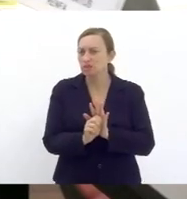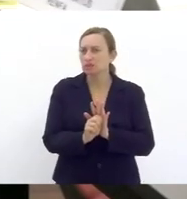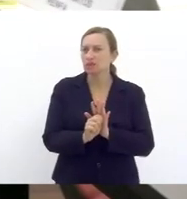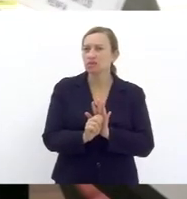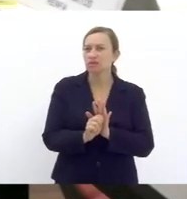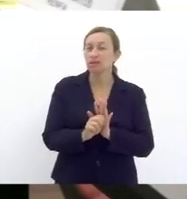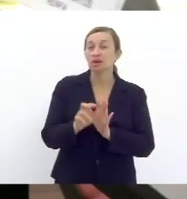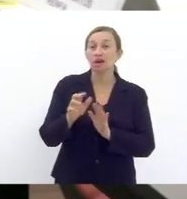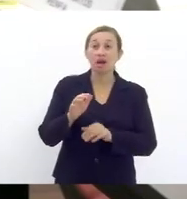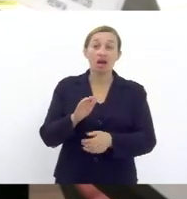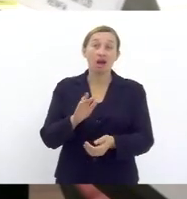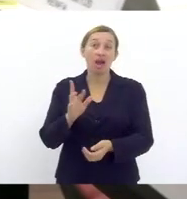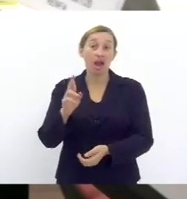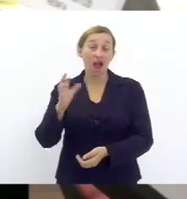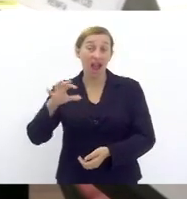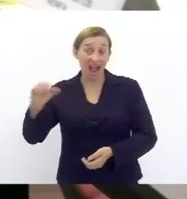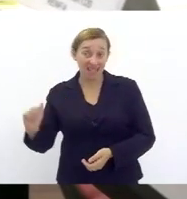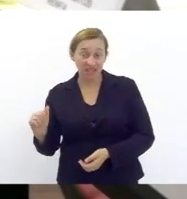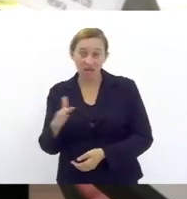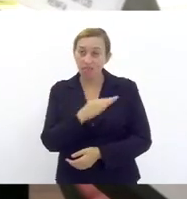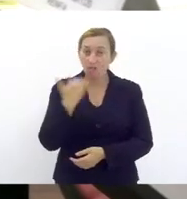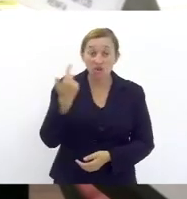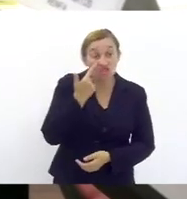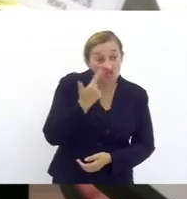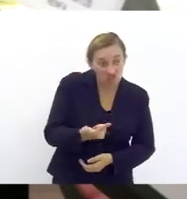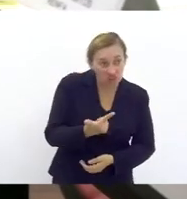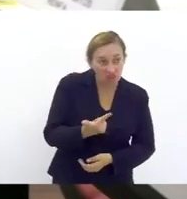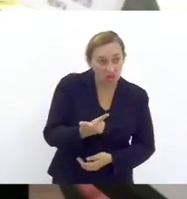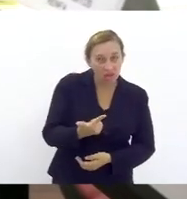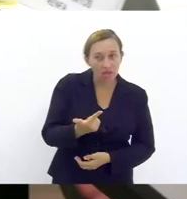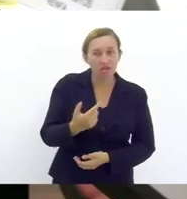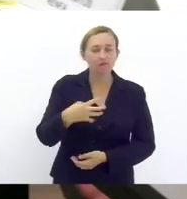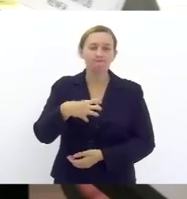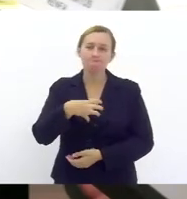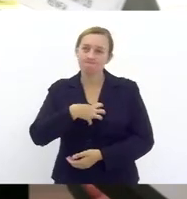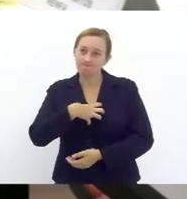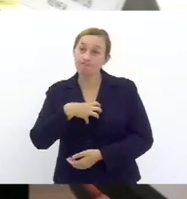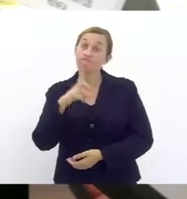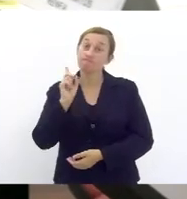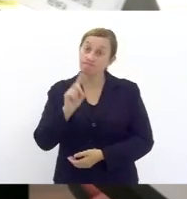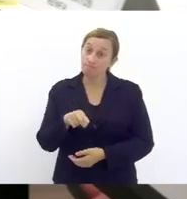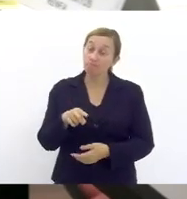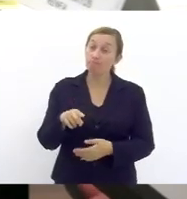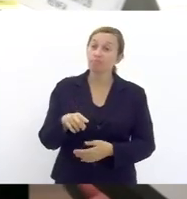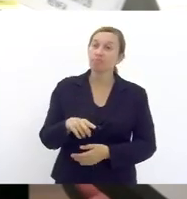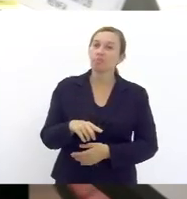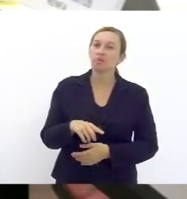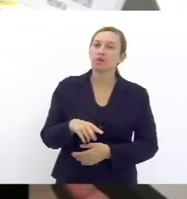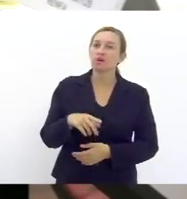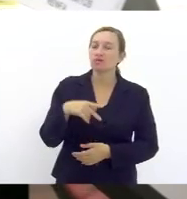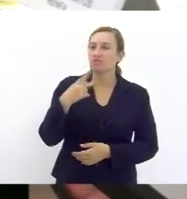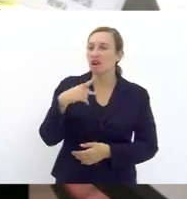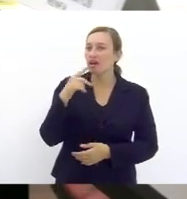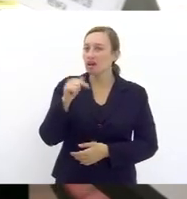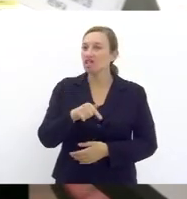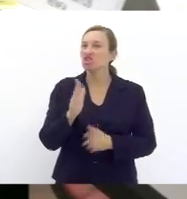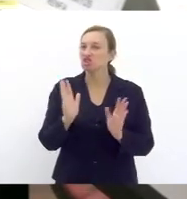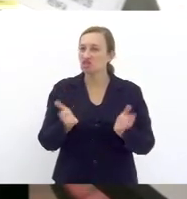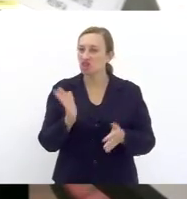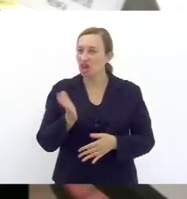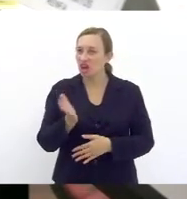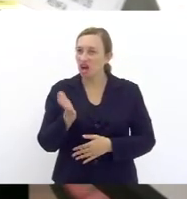raça é morte que a gente vê e que a gente sente né falaram aqui já